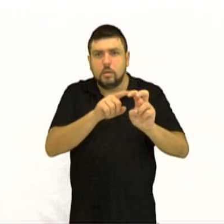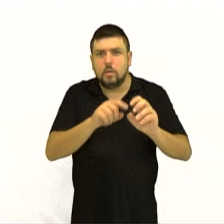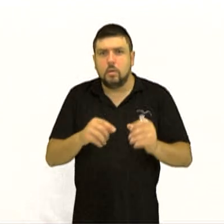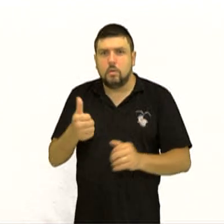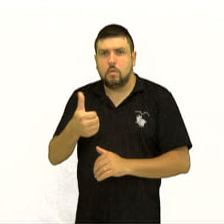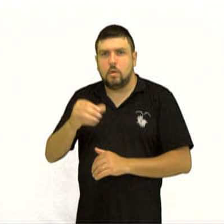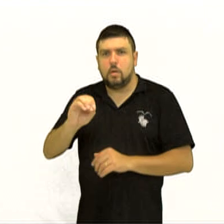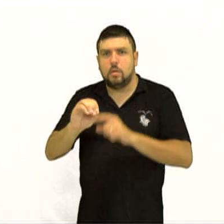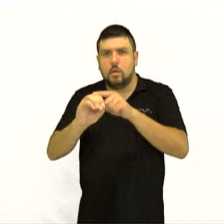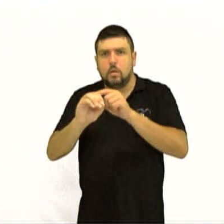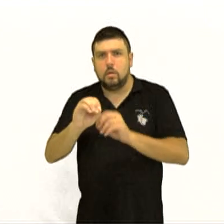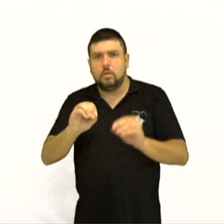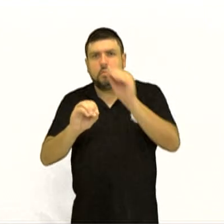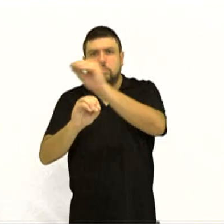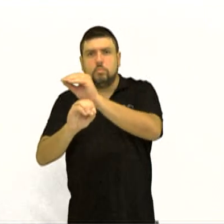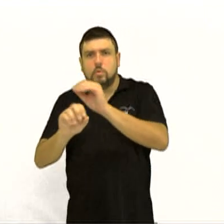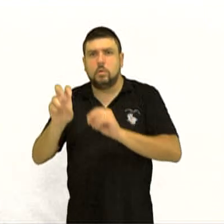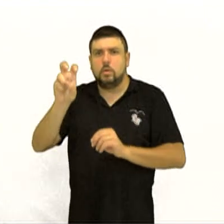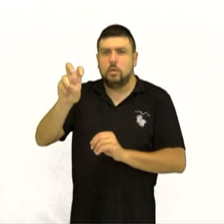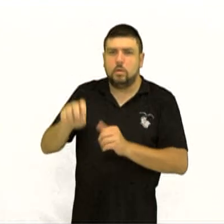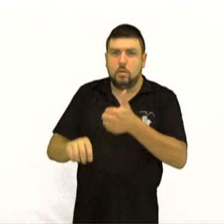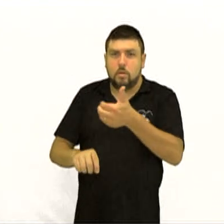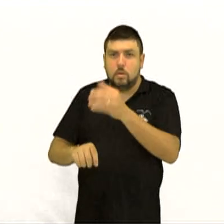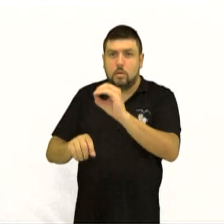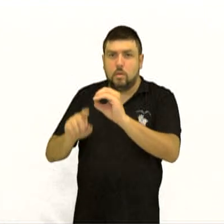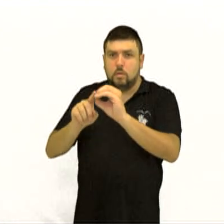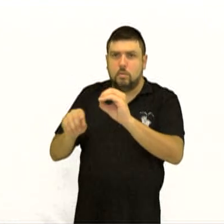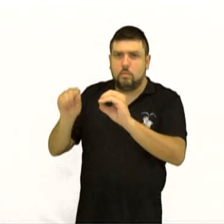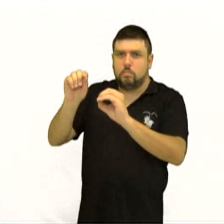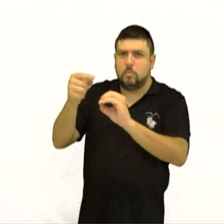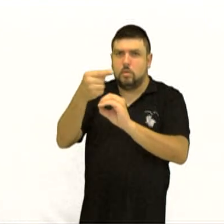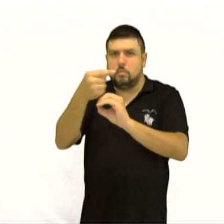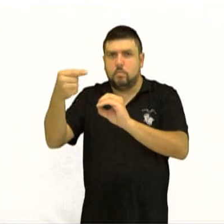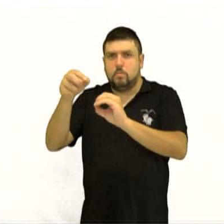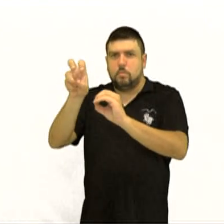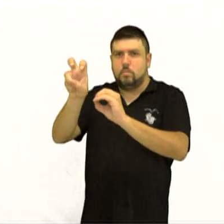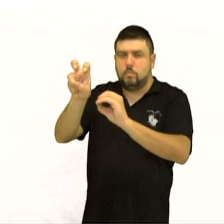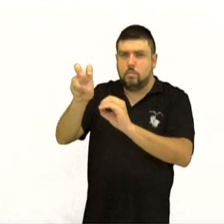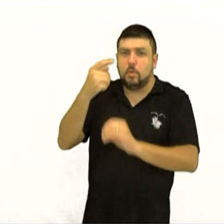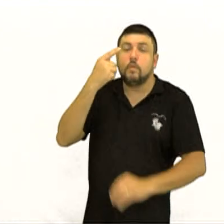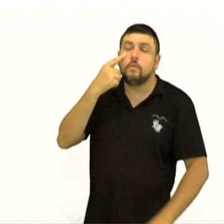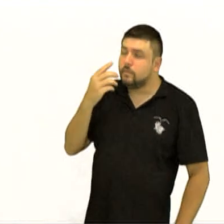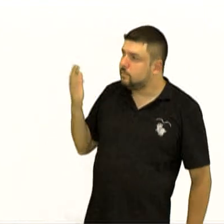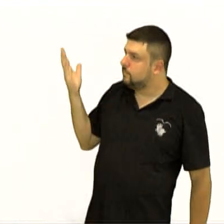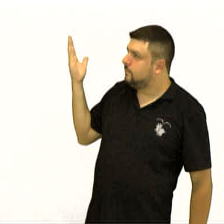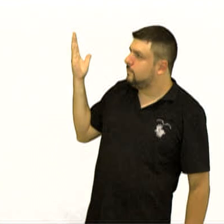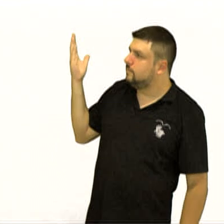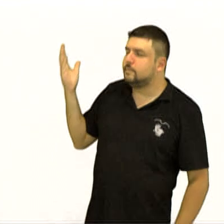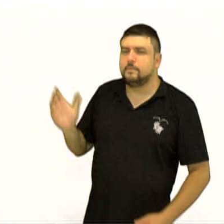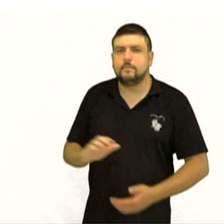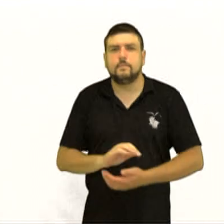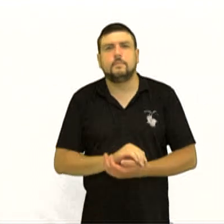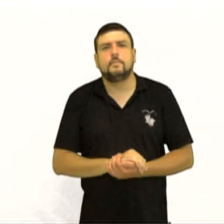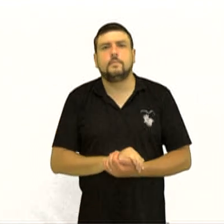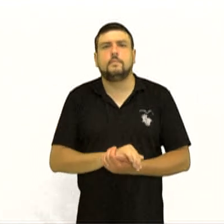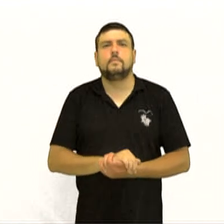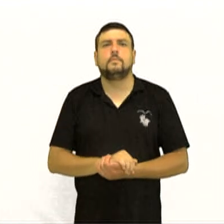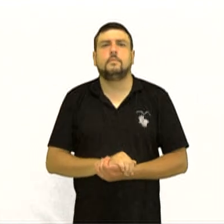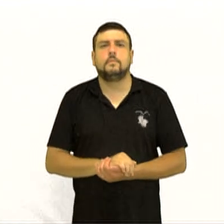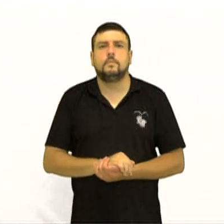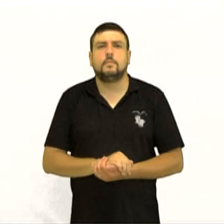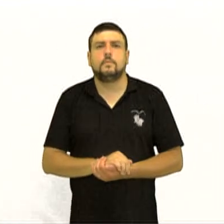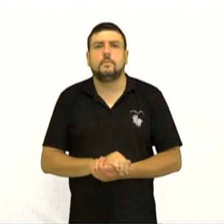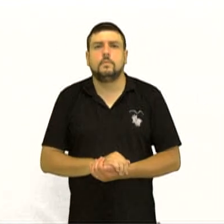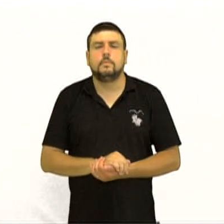8,4783 vezes 10 elevado a menos 5. Mas ainda não temos 3 classes de precisão. Aqui nós temos 1, 2, 3, 4, 5 classes